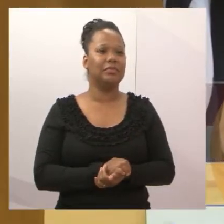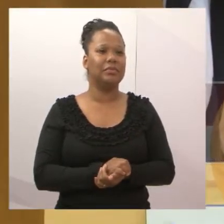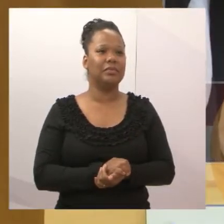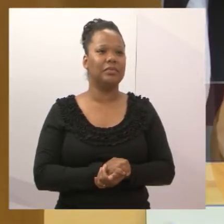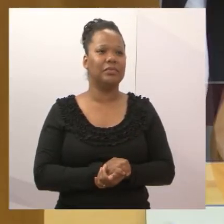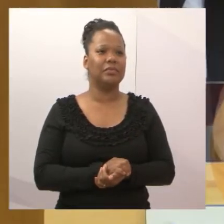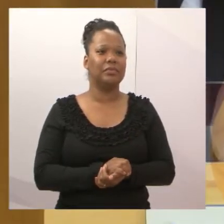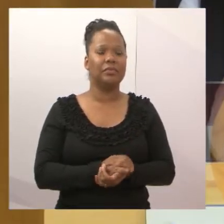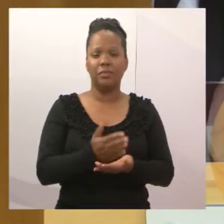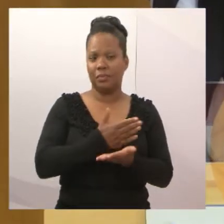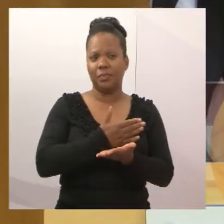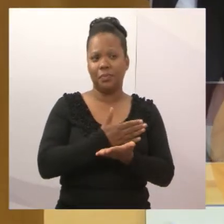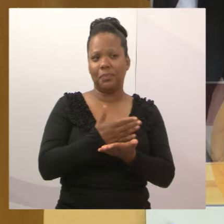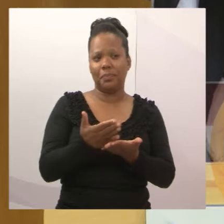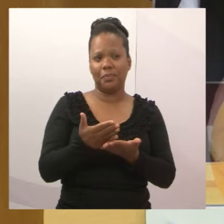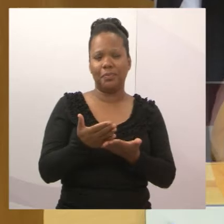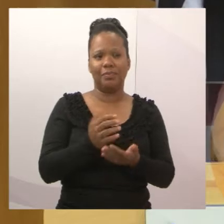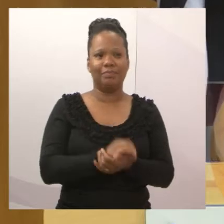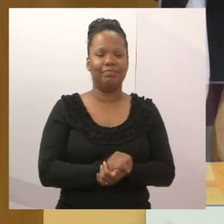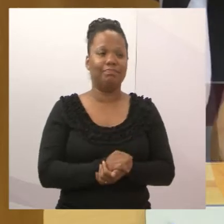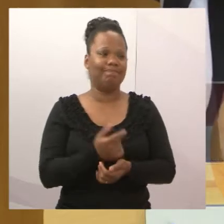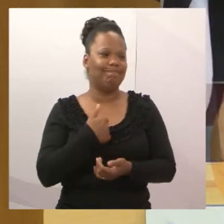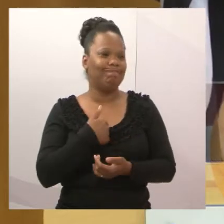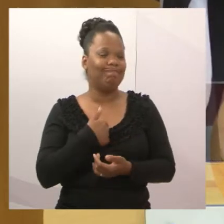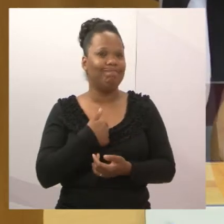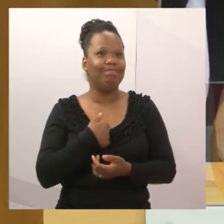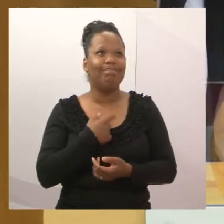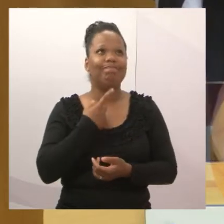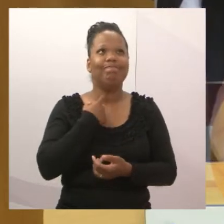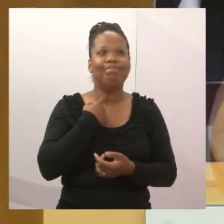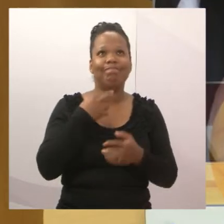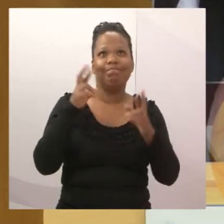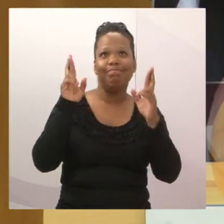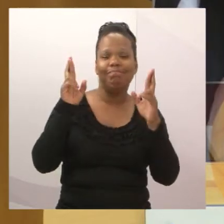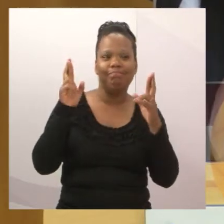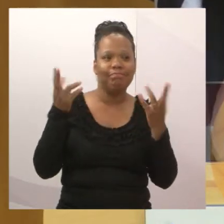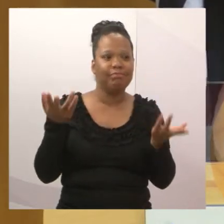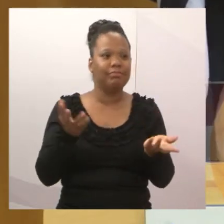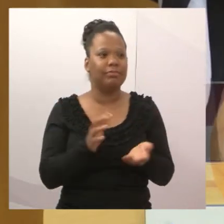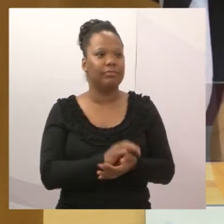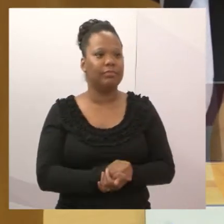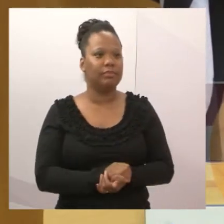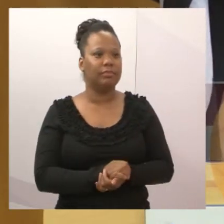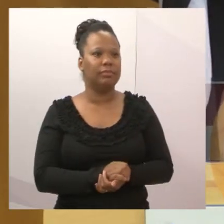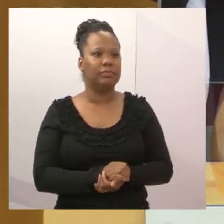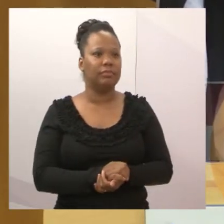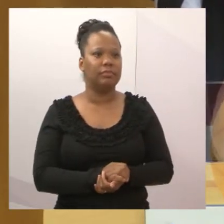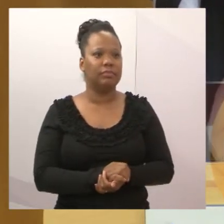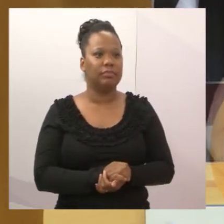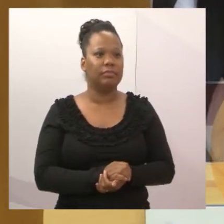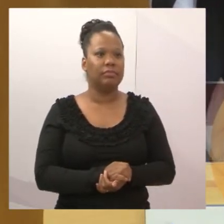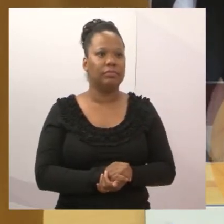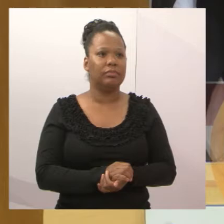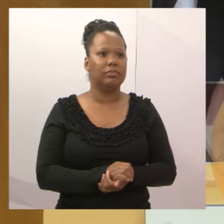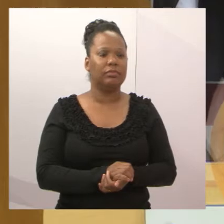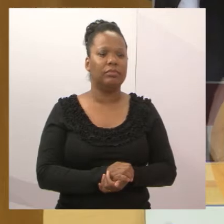Vou começar minha fala falando que eu gostaria de acreditar, porque se for para eu deixar de acreditar, eu prefiro não estar mais